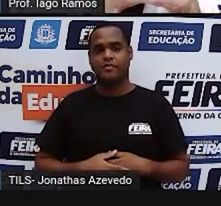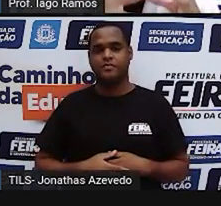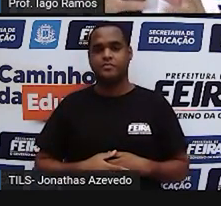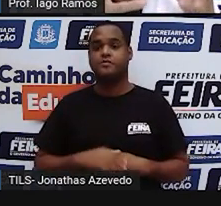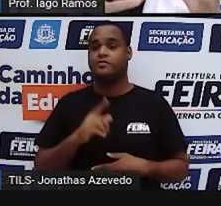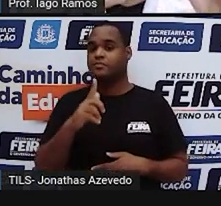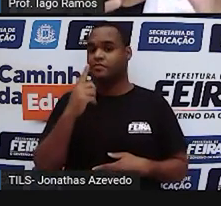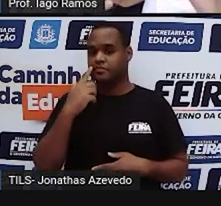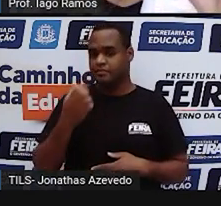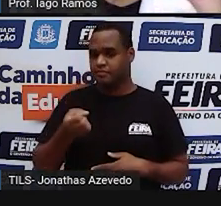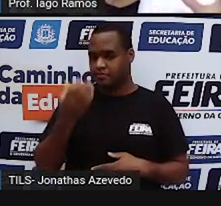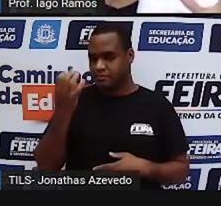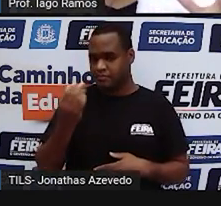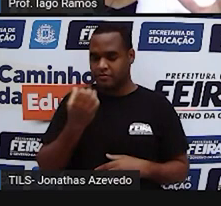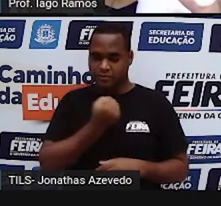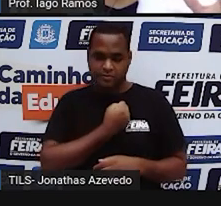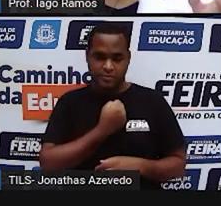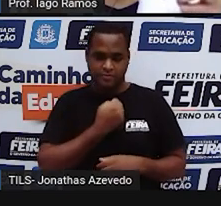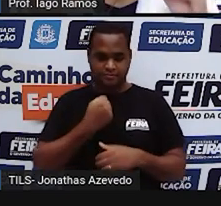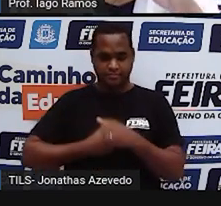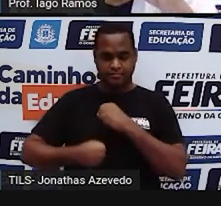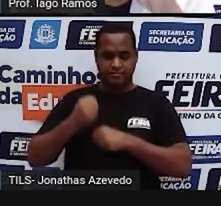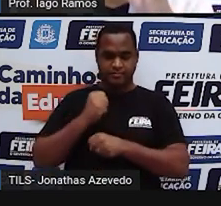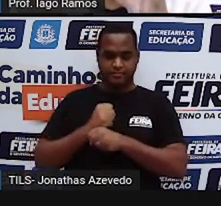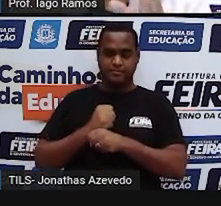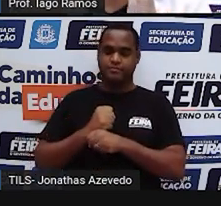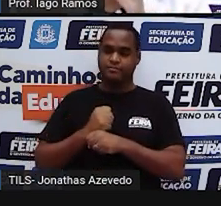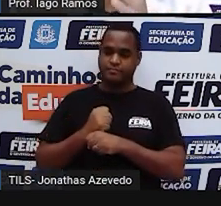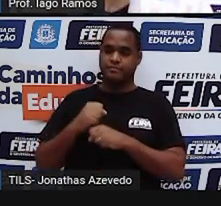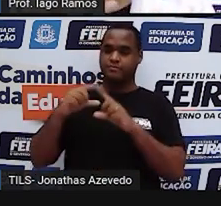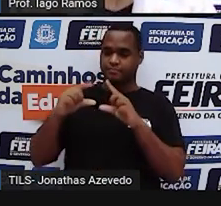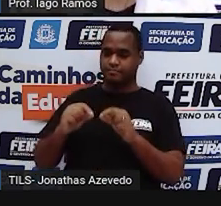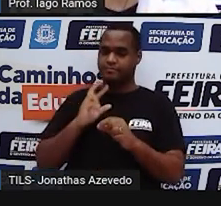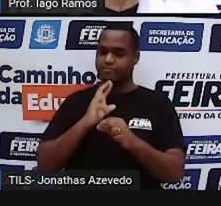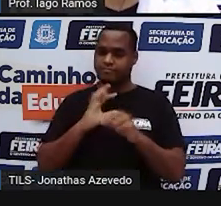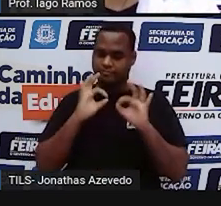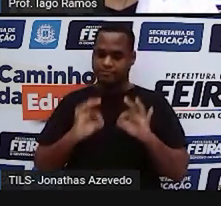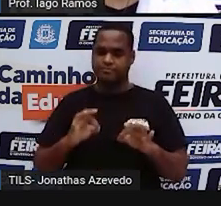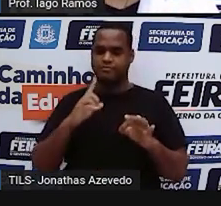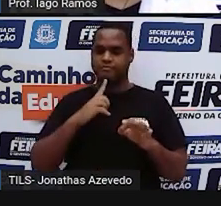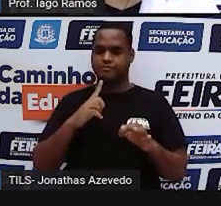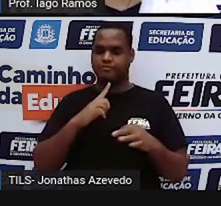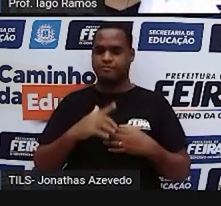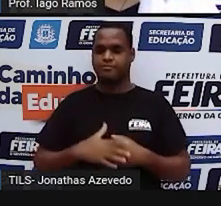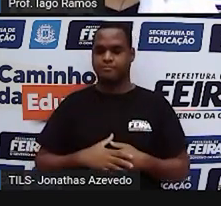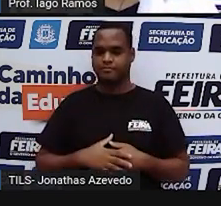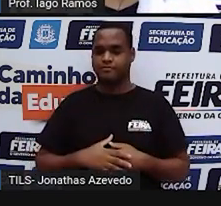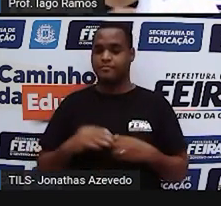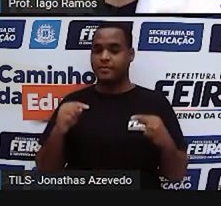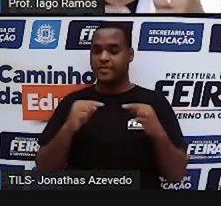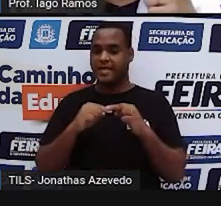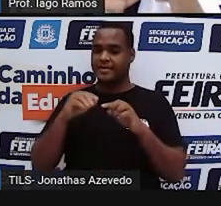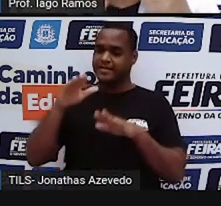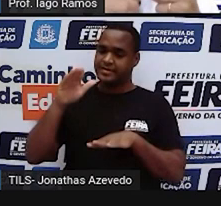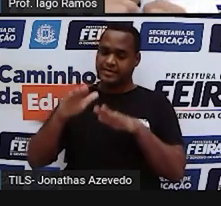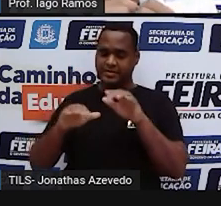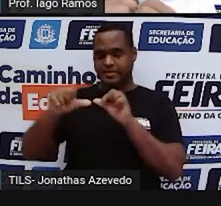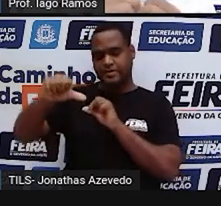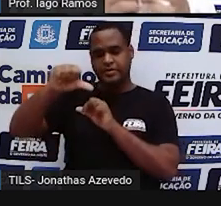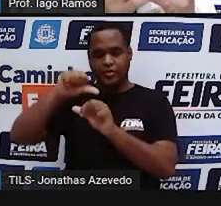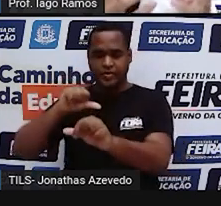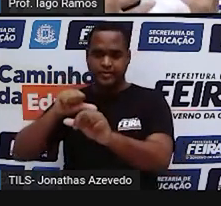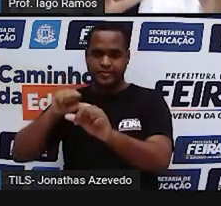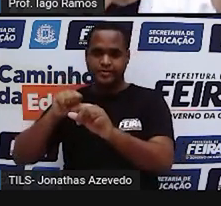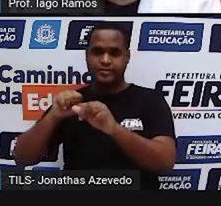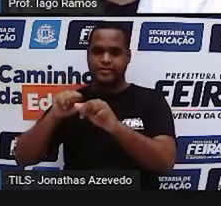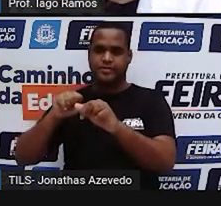e quanto maior o número do ano de nascimento menor o resultado fica é por isso que é chamado de variação inversa